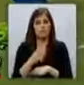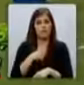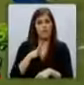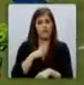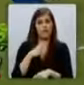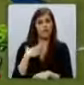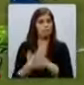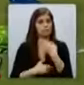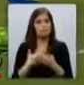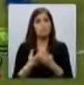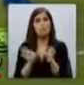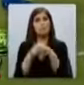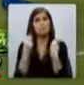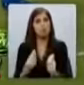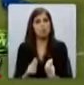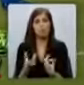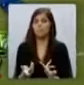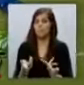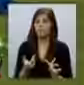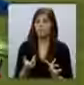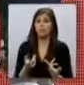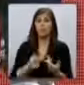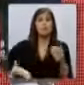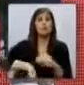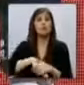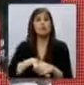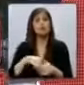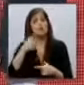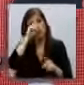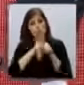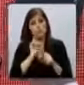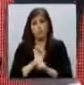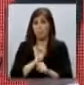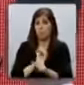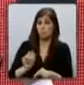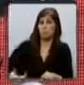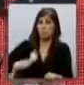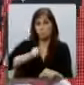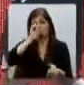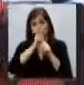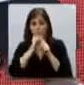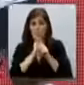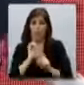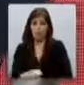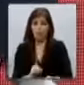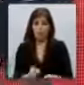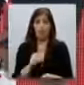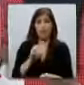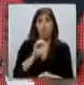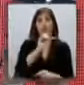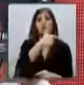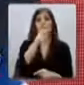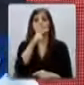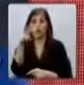ante um muito bom equipo. Entre os jogadores, o mesmo espírito, ganhar e dar um passo em direção à próxima eliminatória. Oliver Torres sabe que não vai